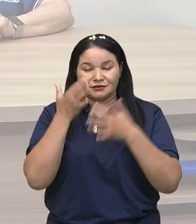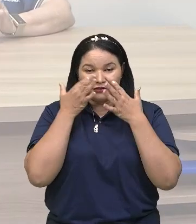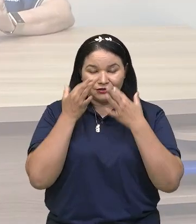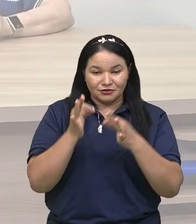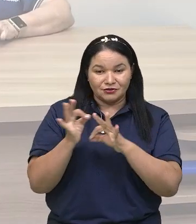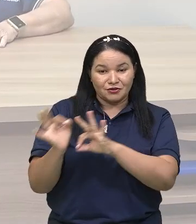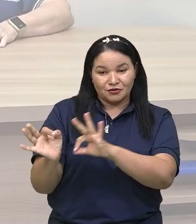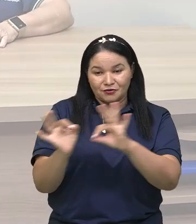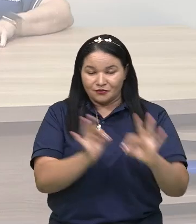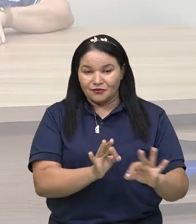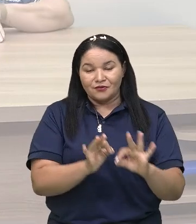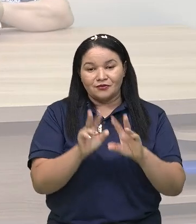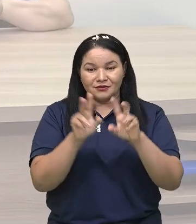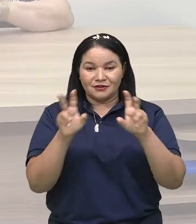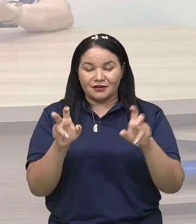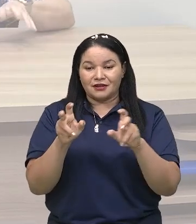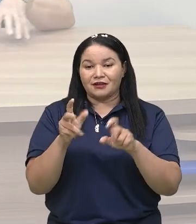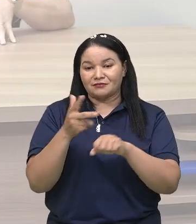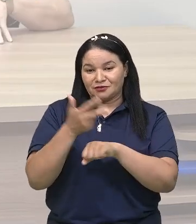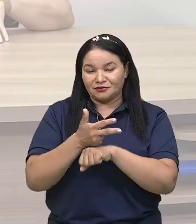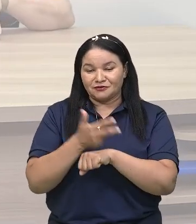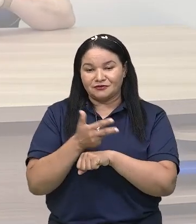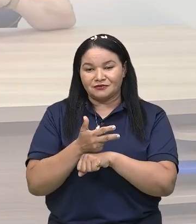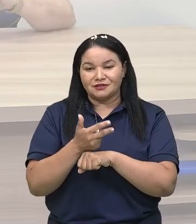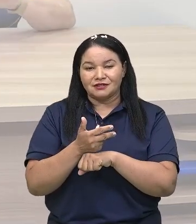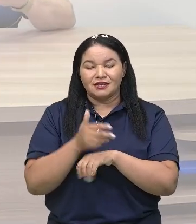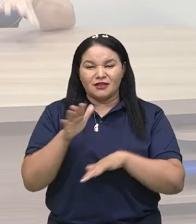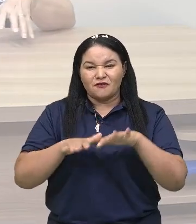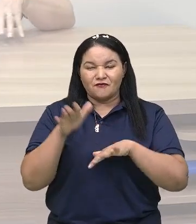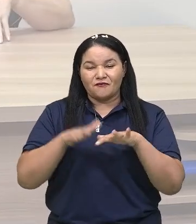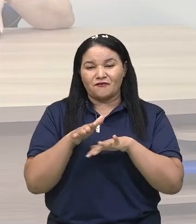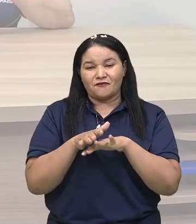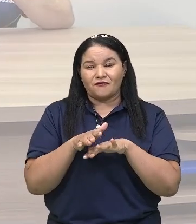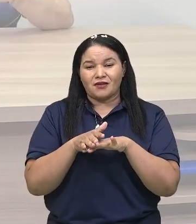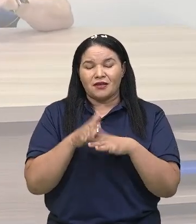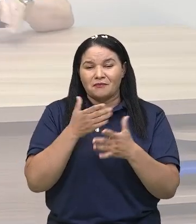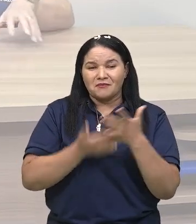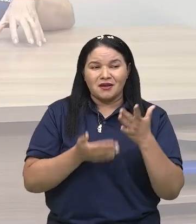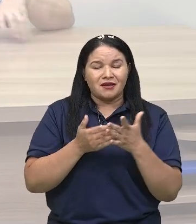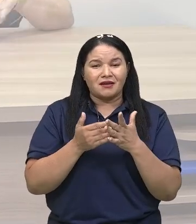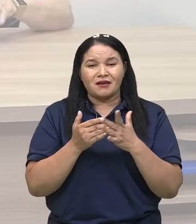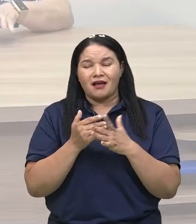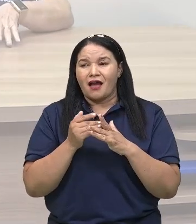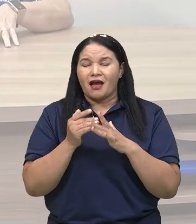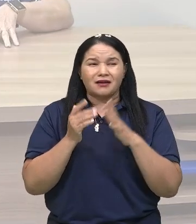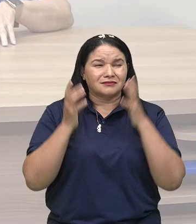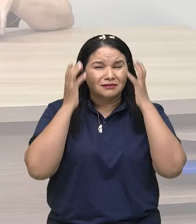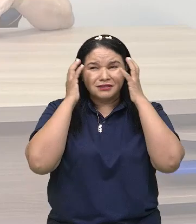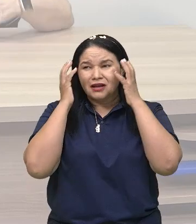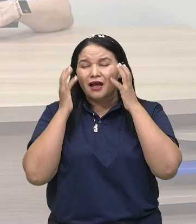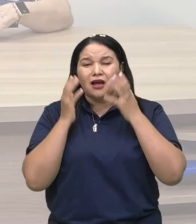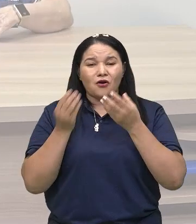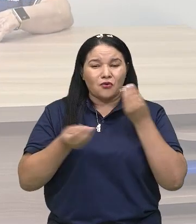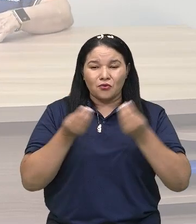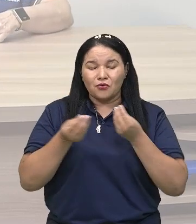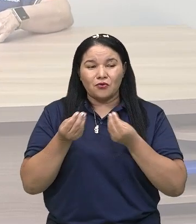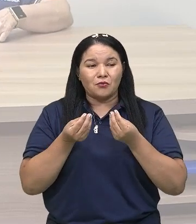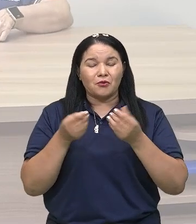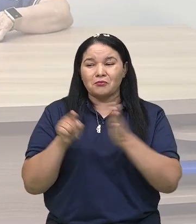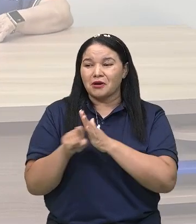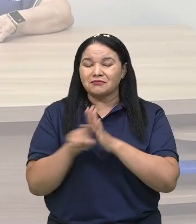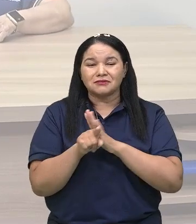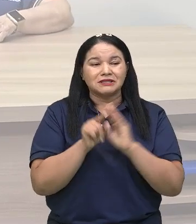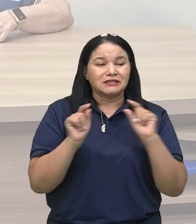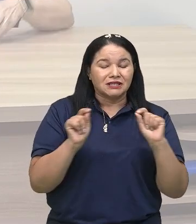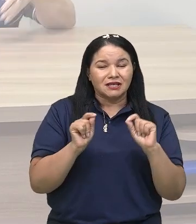A temática daquele vídeo, ele se sentia perdido, não tinha para quem recorrer, como é que ele ia ligar um computador, então teve muitas